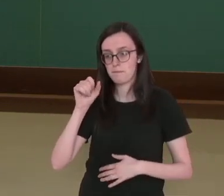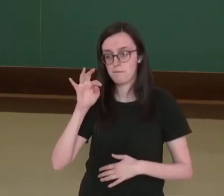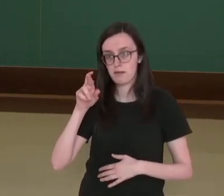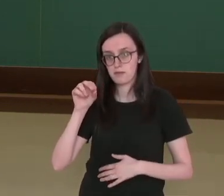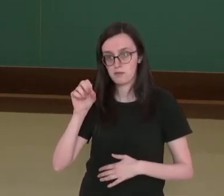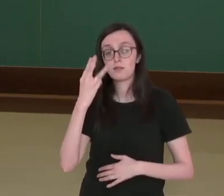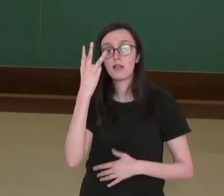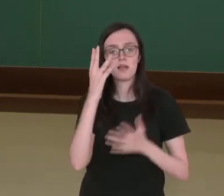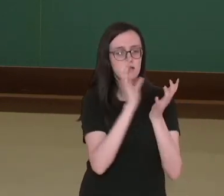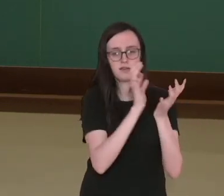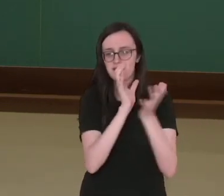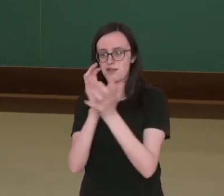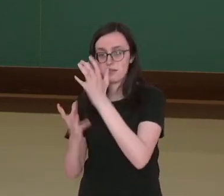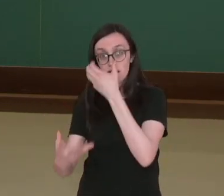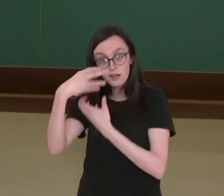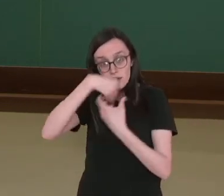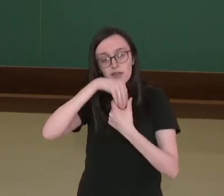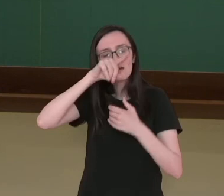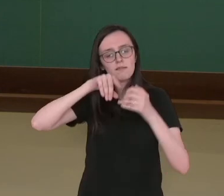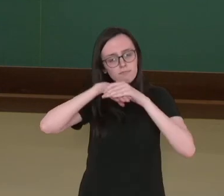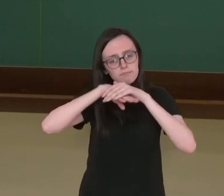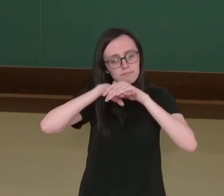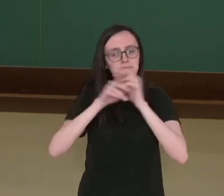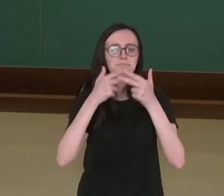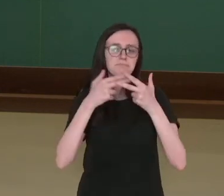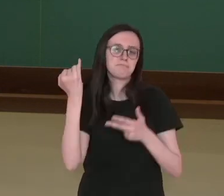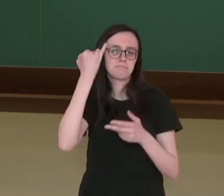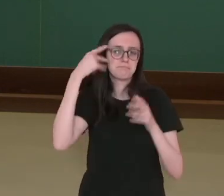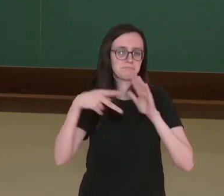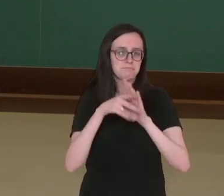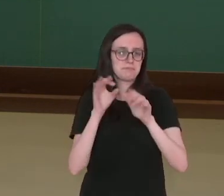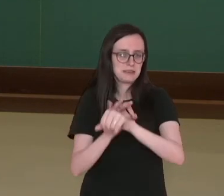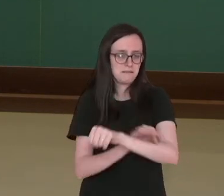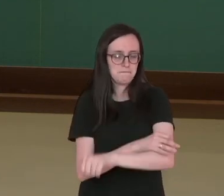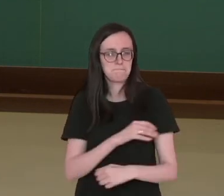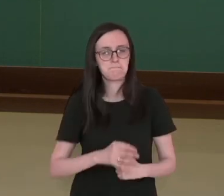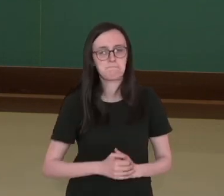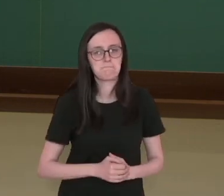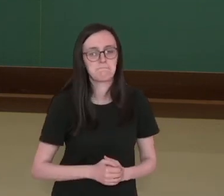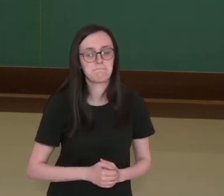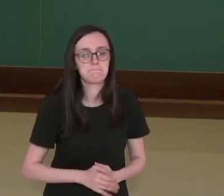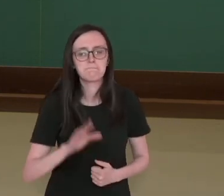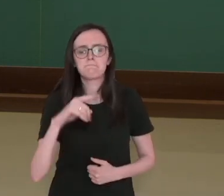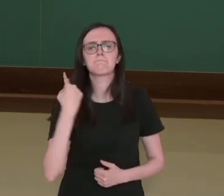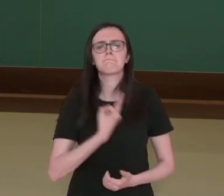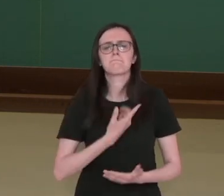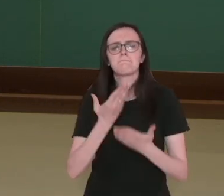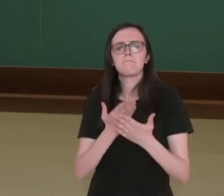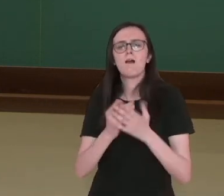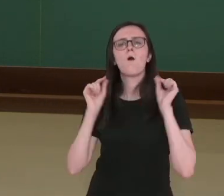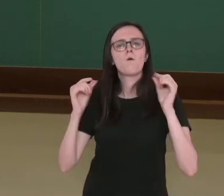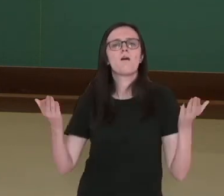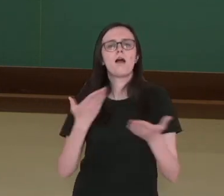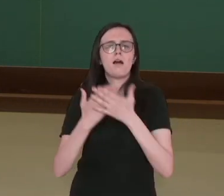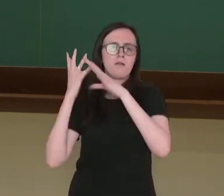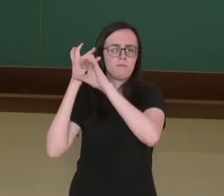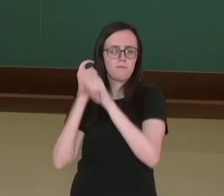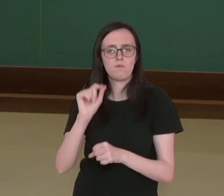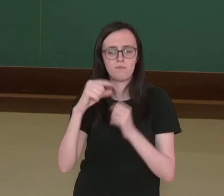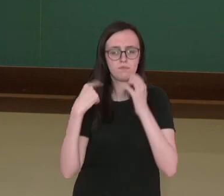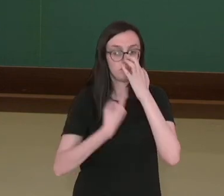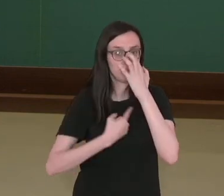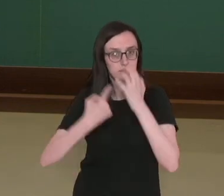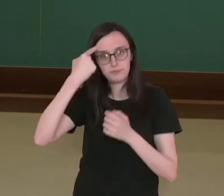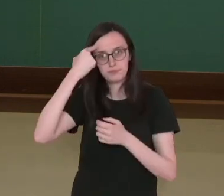eles armazenam substâncias que são importantes para a célula. O que a gente viu nessa aula então? Olha, vamos lá